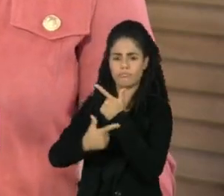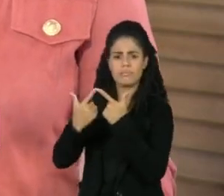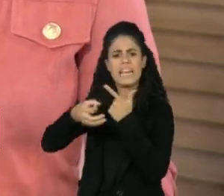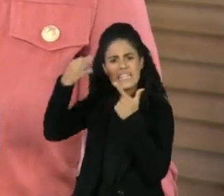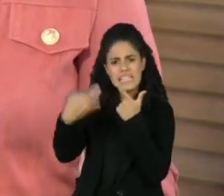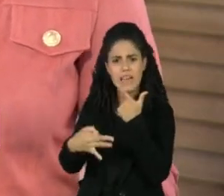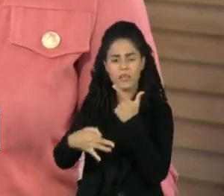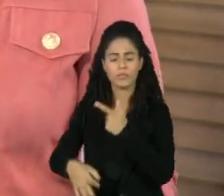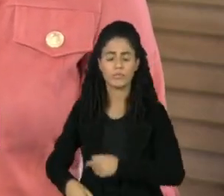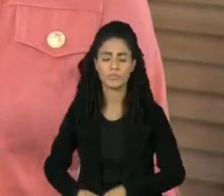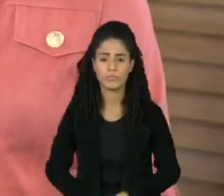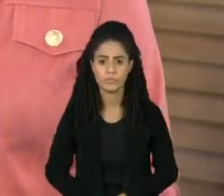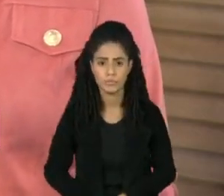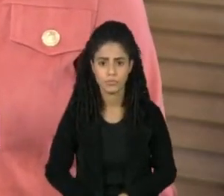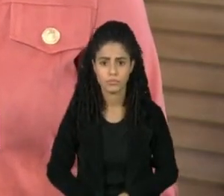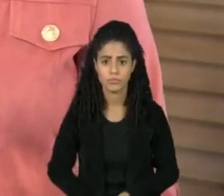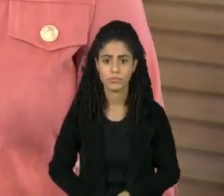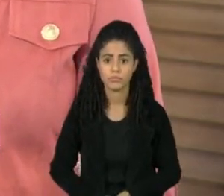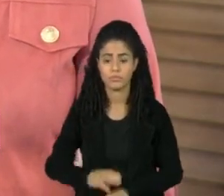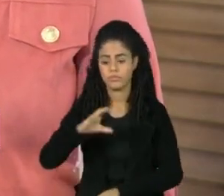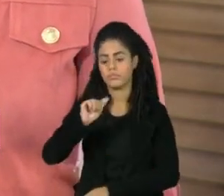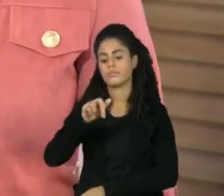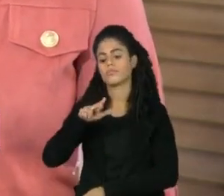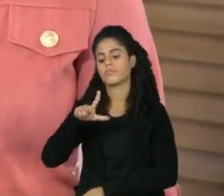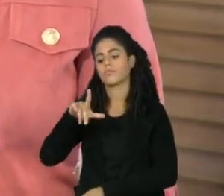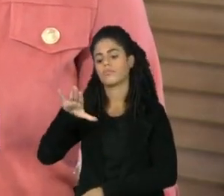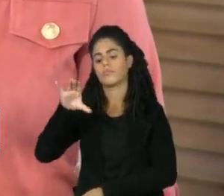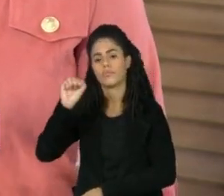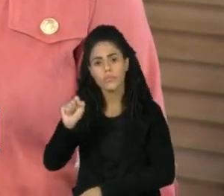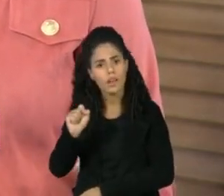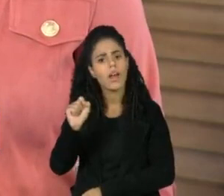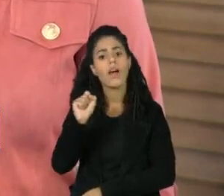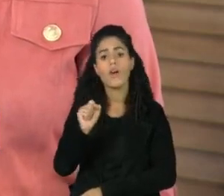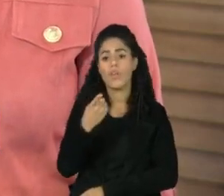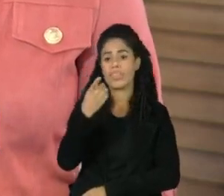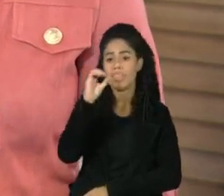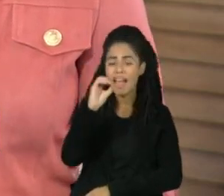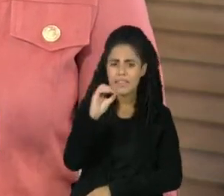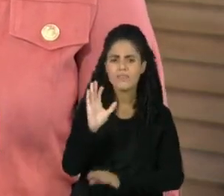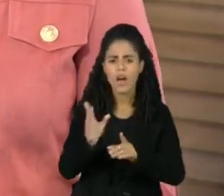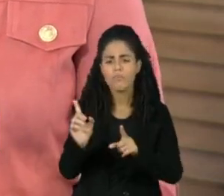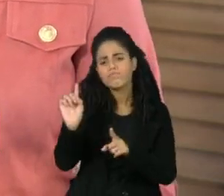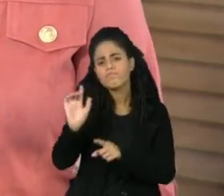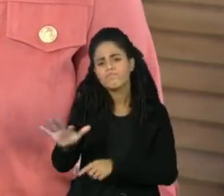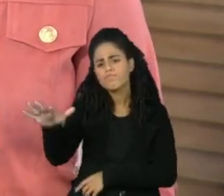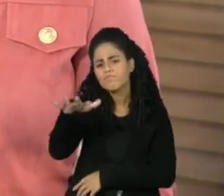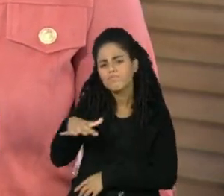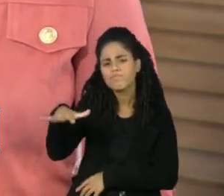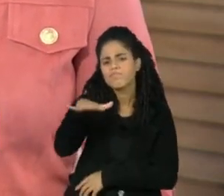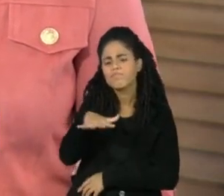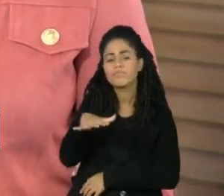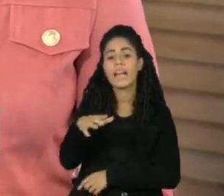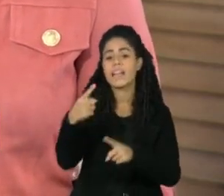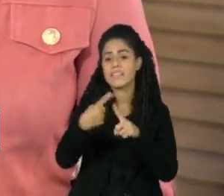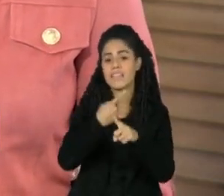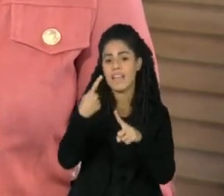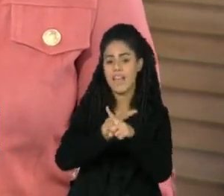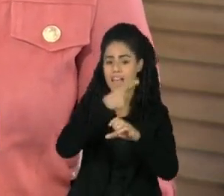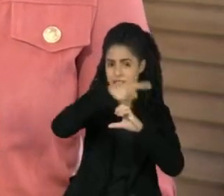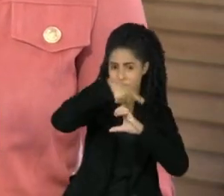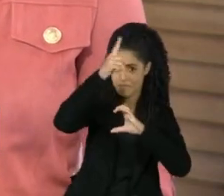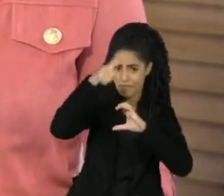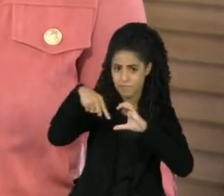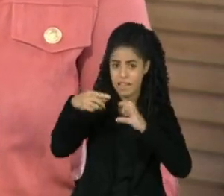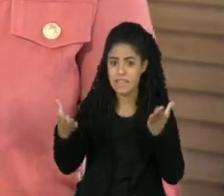O climatologista brasileiro Carlos Nobre foi eleito como um dos 10 membros estrangeiros da Real Sociedade Britânica de